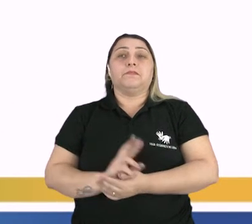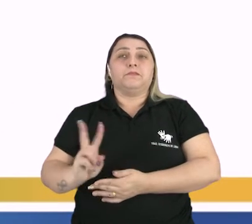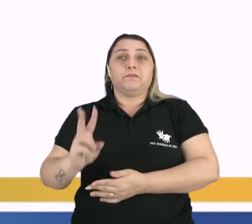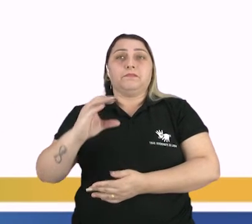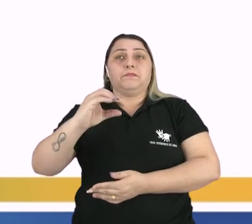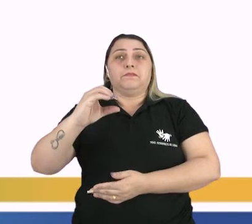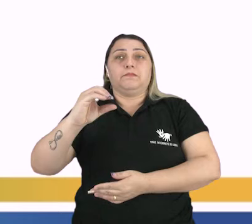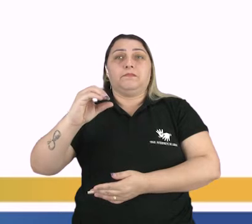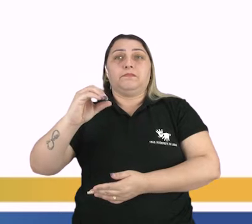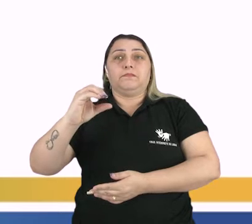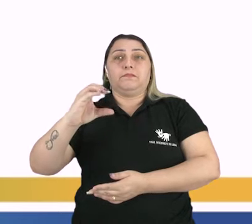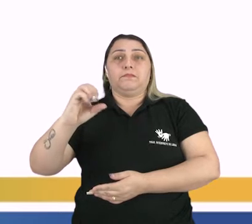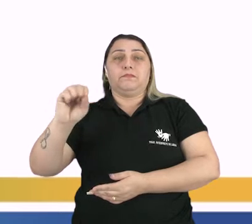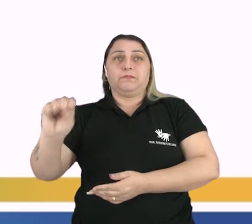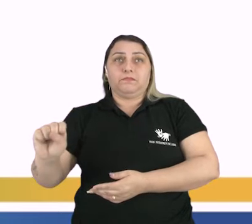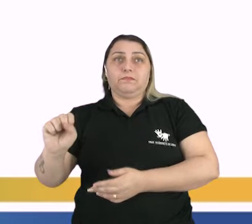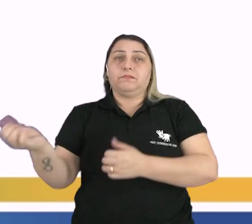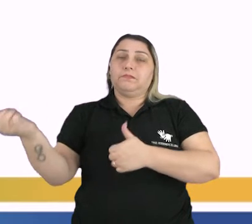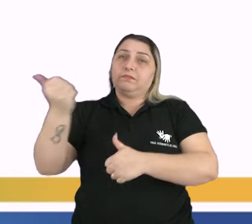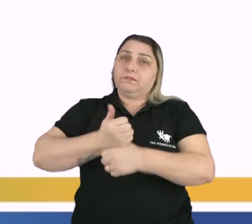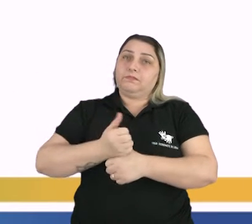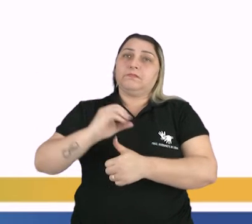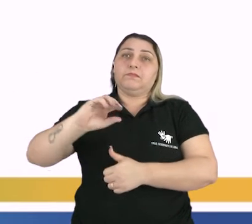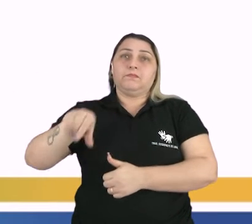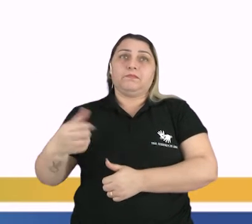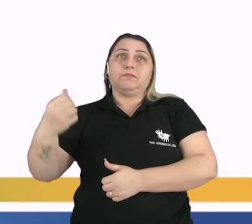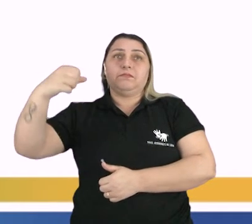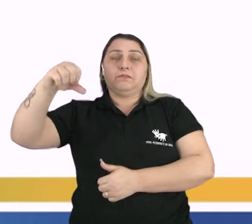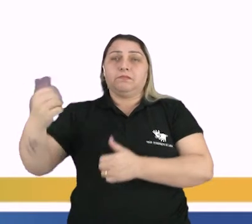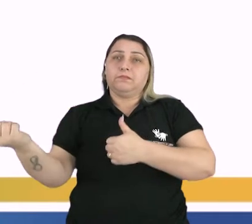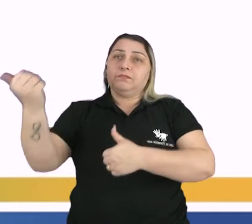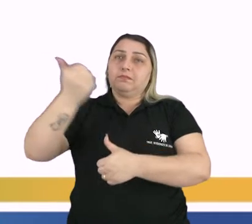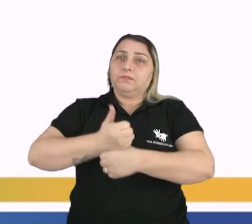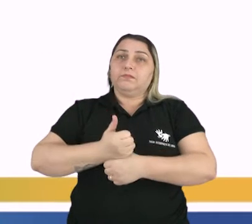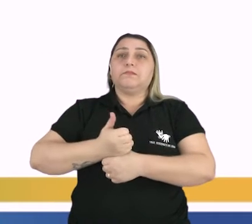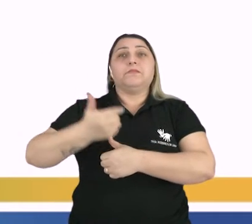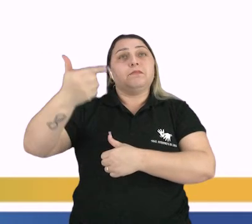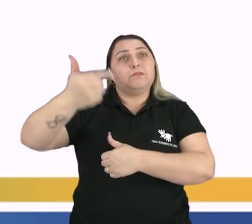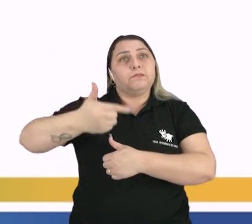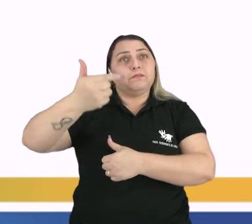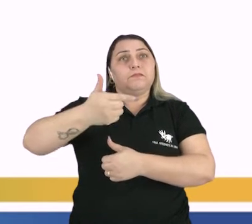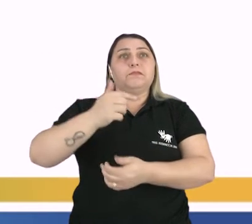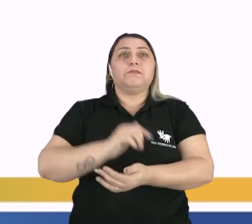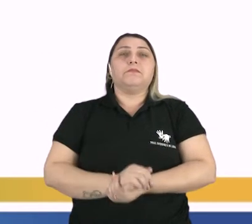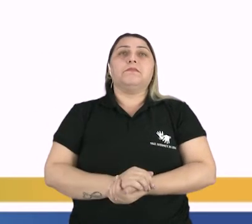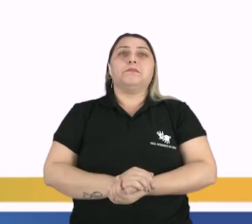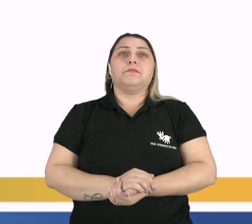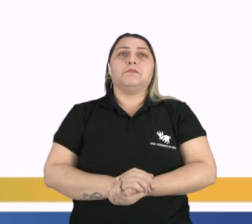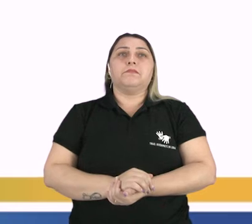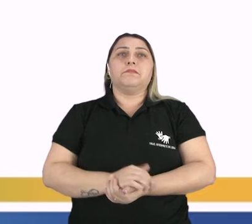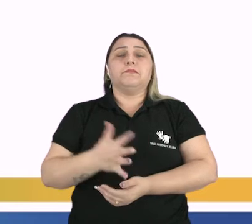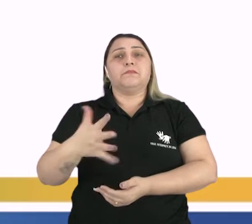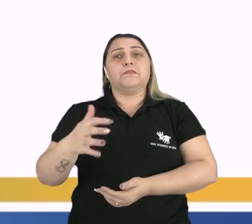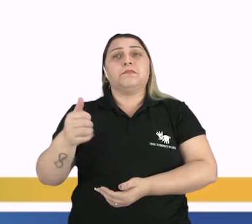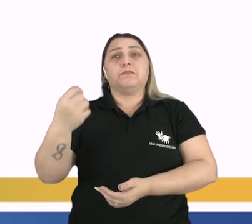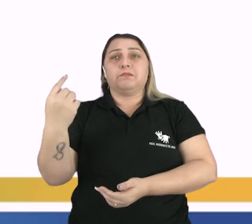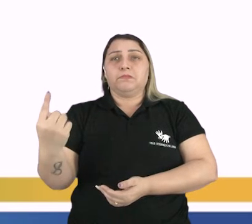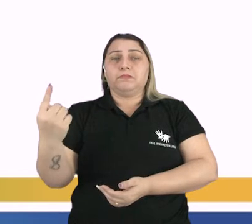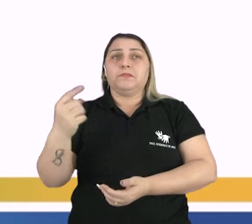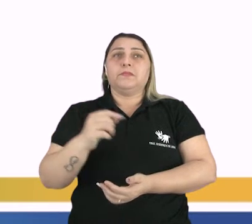de cosseno, né? Fazendo a substituição de 0,9 no lugar do cosseno ao quadrado, que é o valor dado